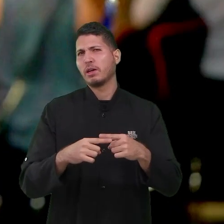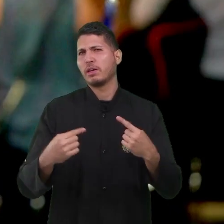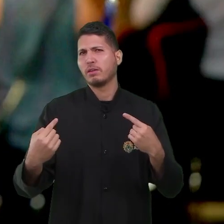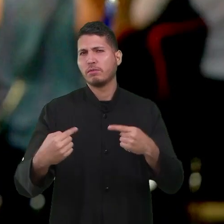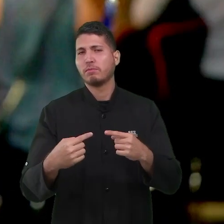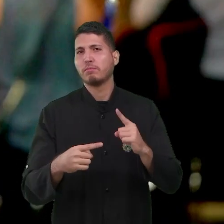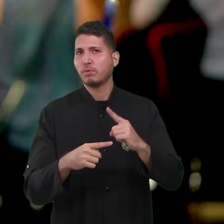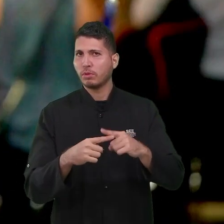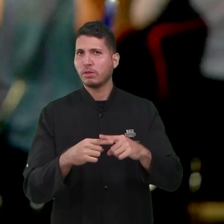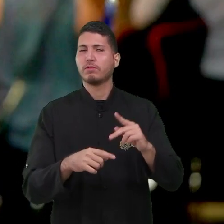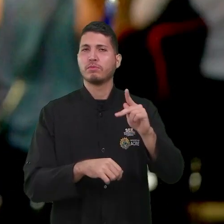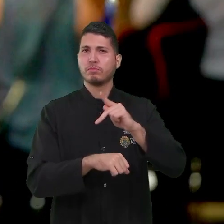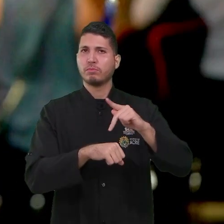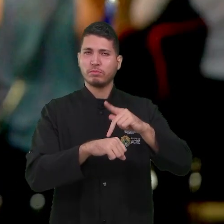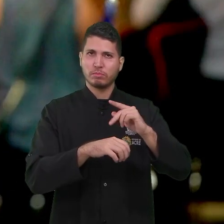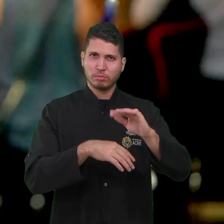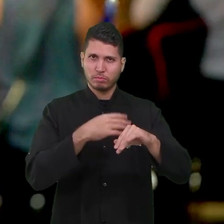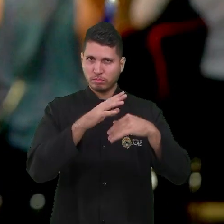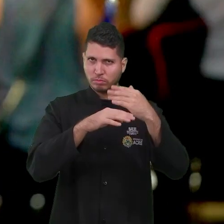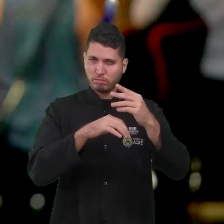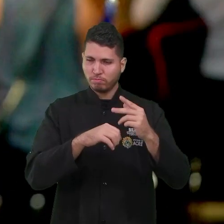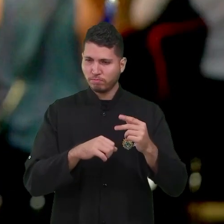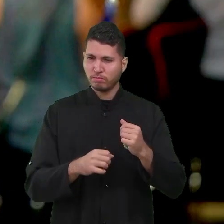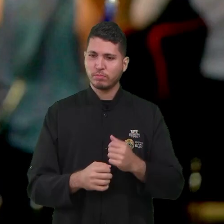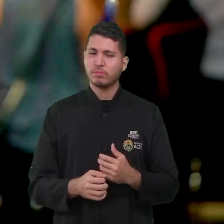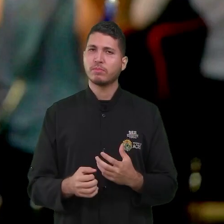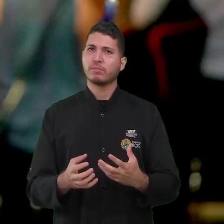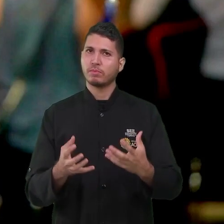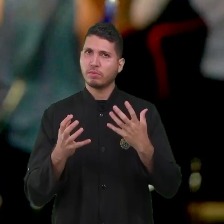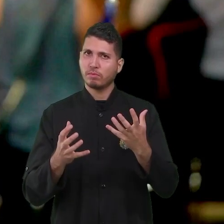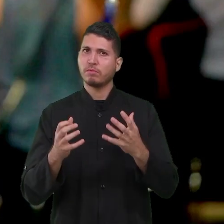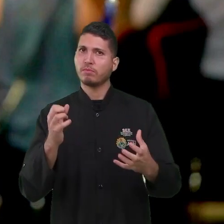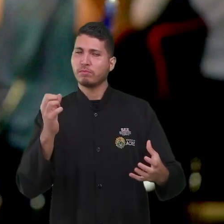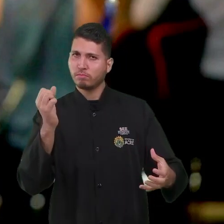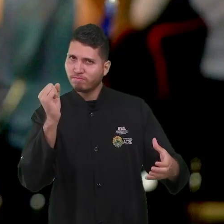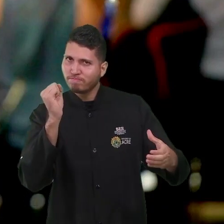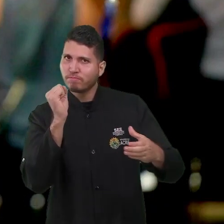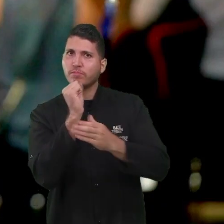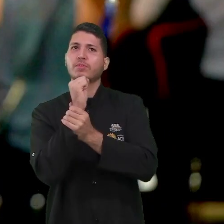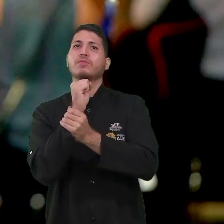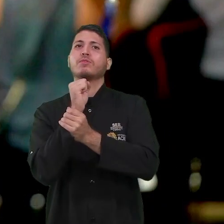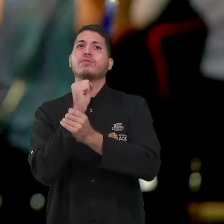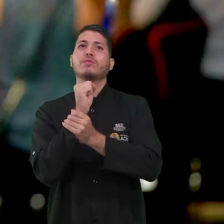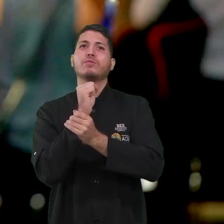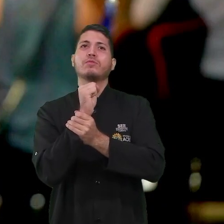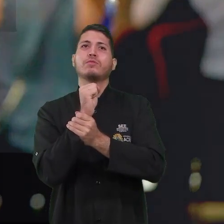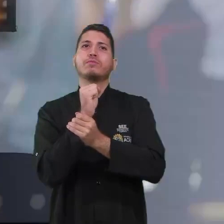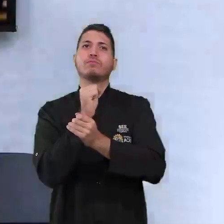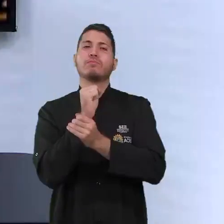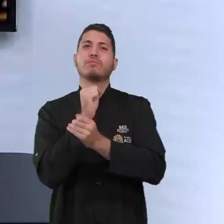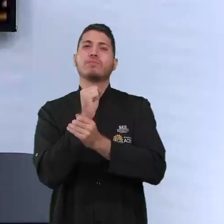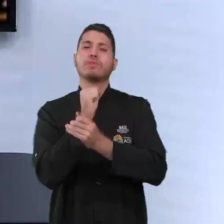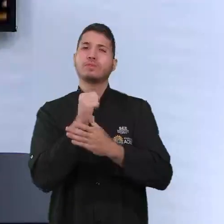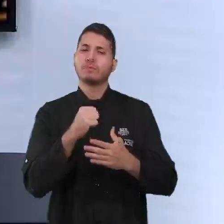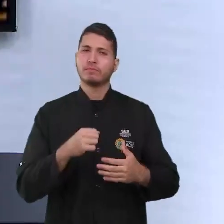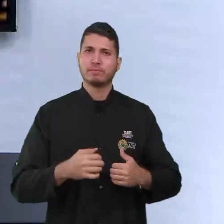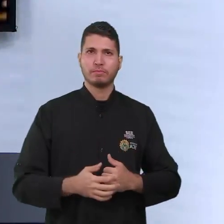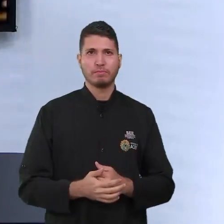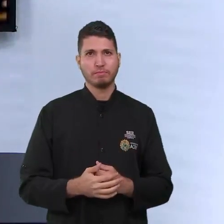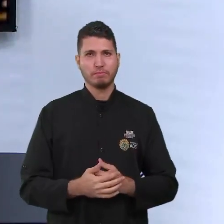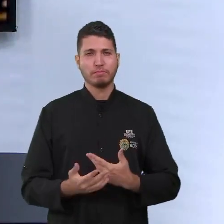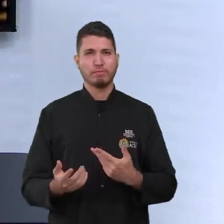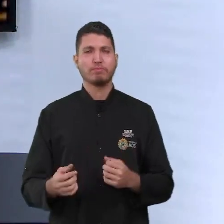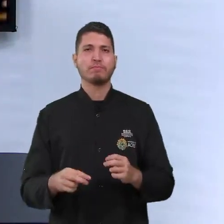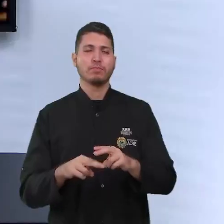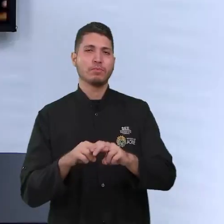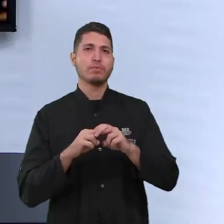países desenvolvidos, buscam garantir soberania tecnológica. Por isso ocorrem essas disputas,